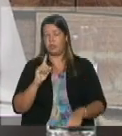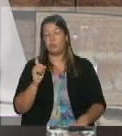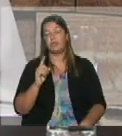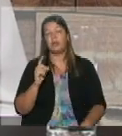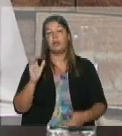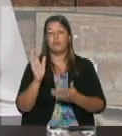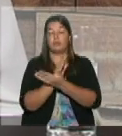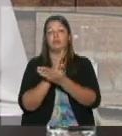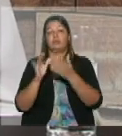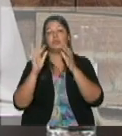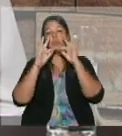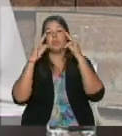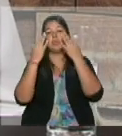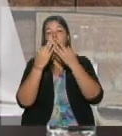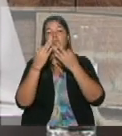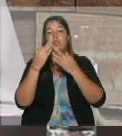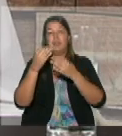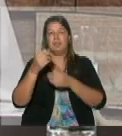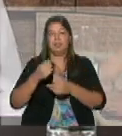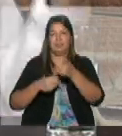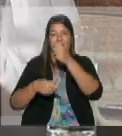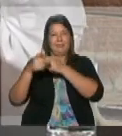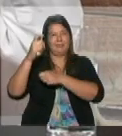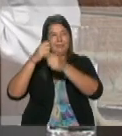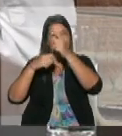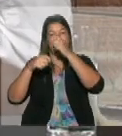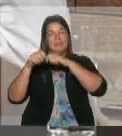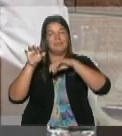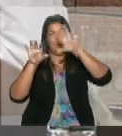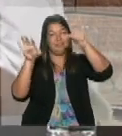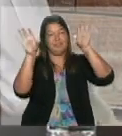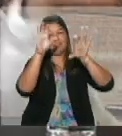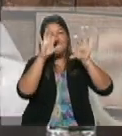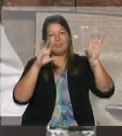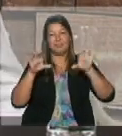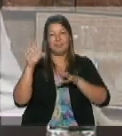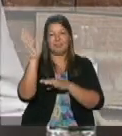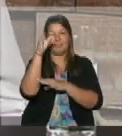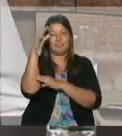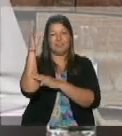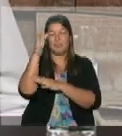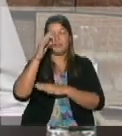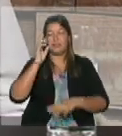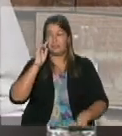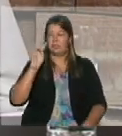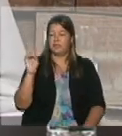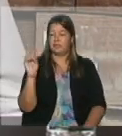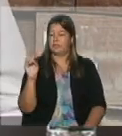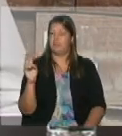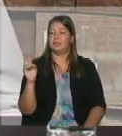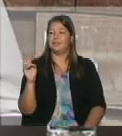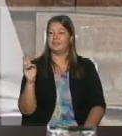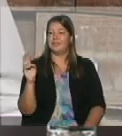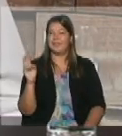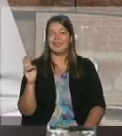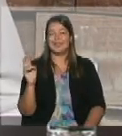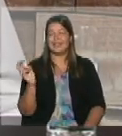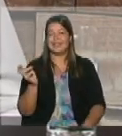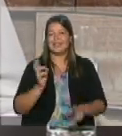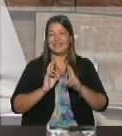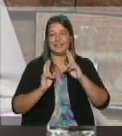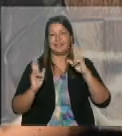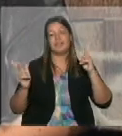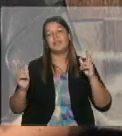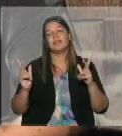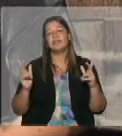mas algumas famílias botavam as bandeiras dos Estados Confederados. Né? Então era uma coisa... Era outro mundo, literalmente. Era outro mundo. E